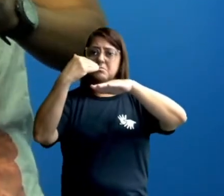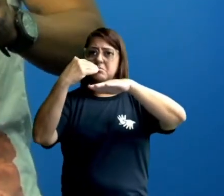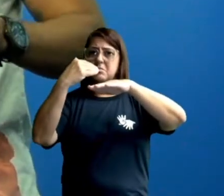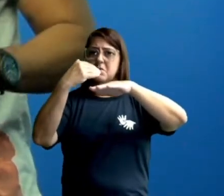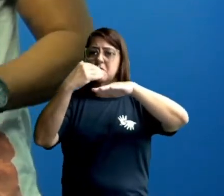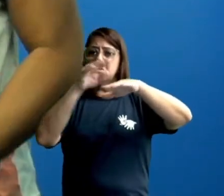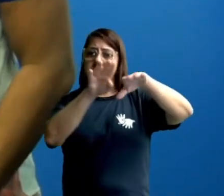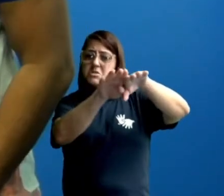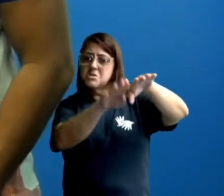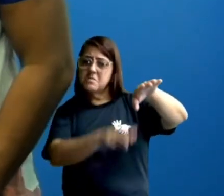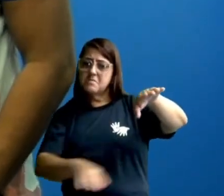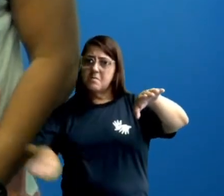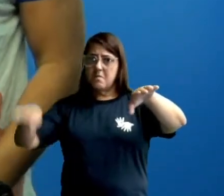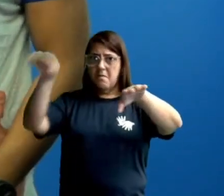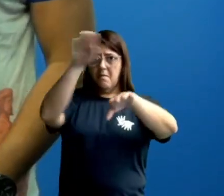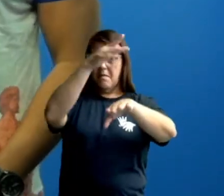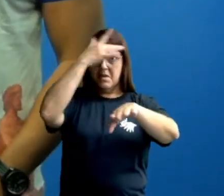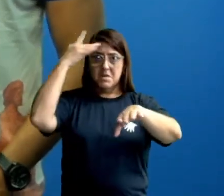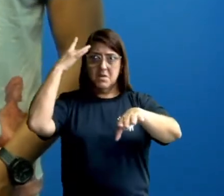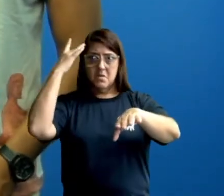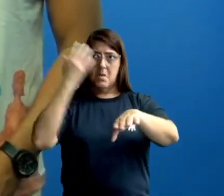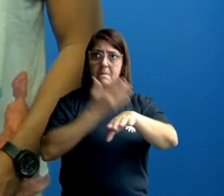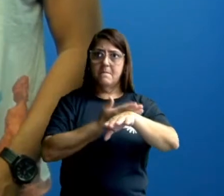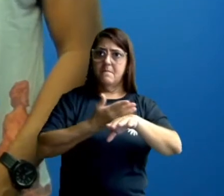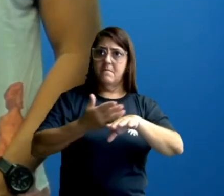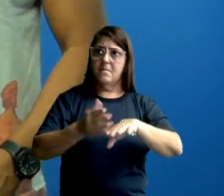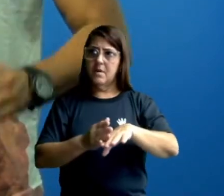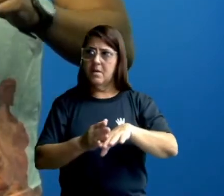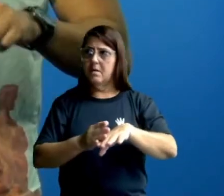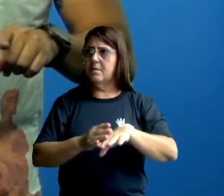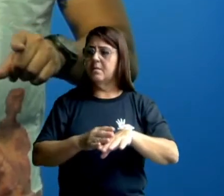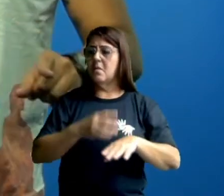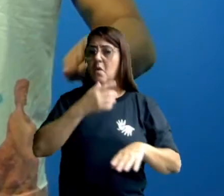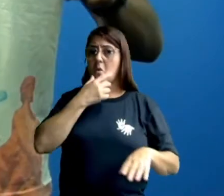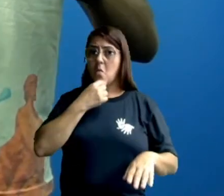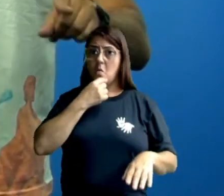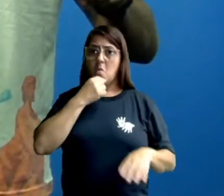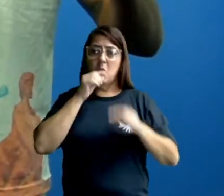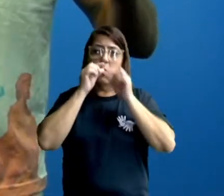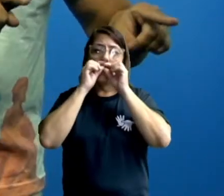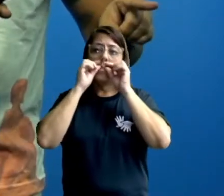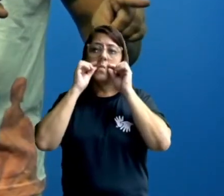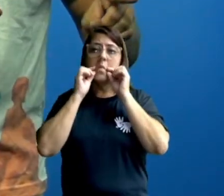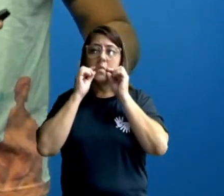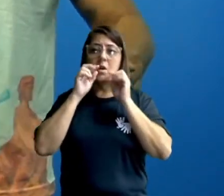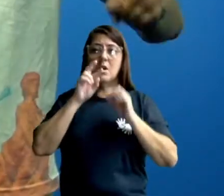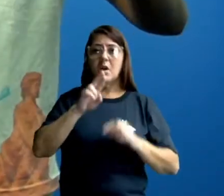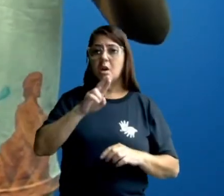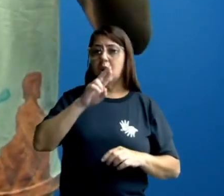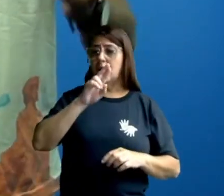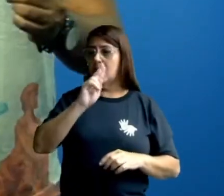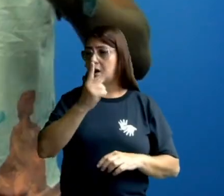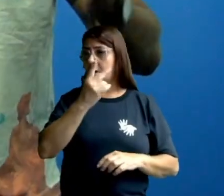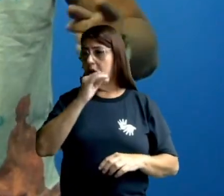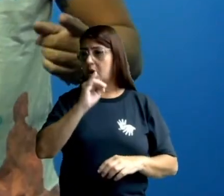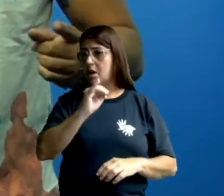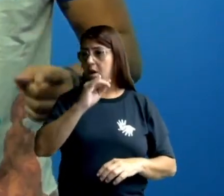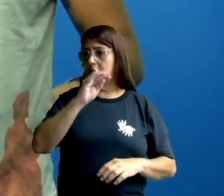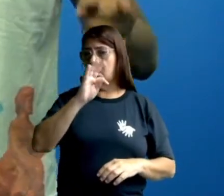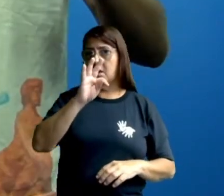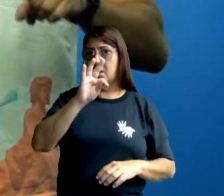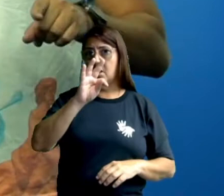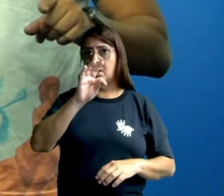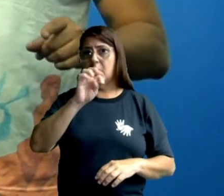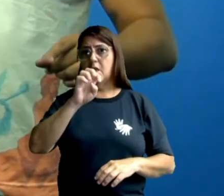suposta superioridade da raça branca. Então Hitler acreditava que as Olimpíadas iria provar ao